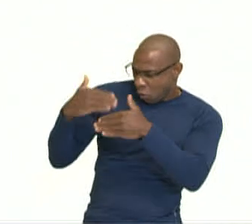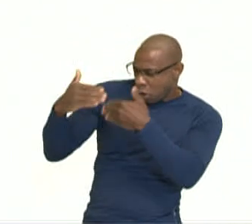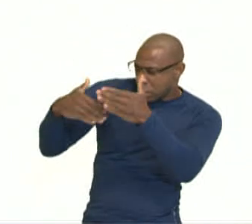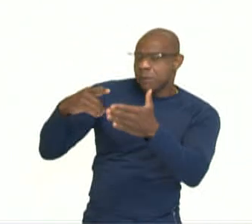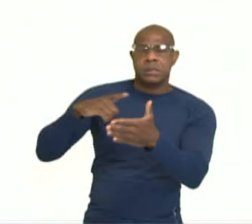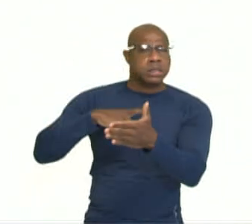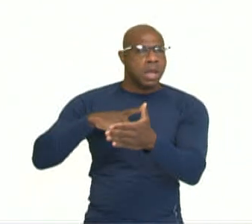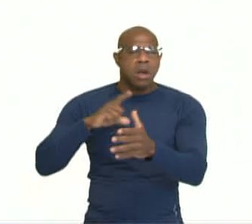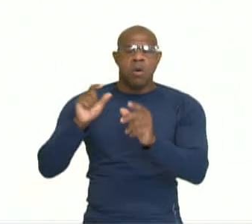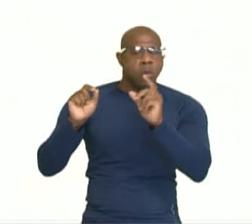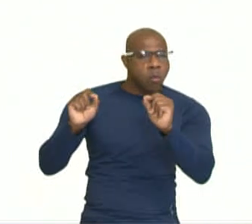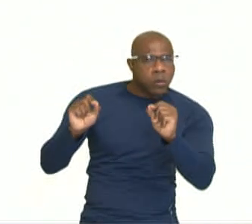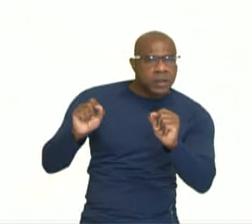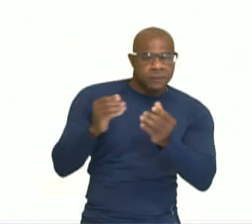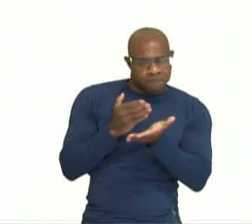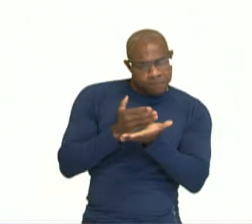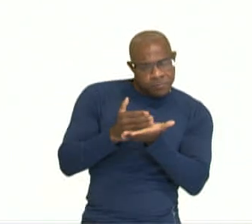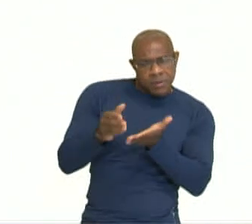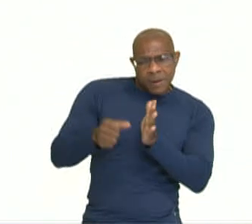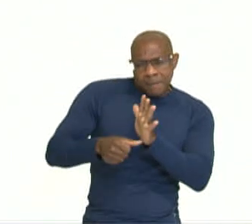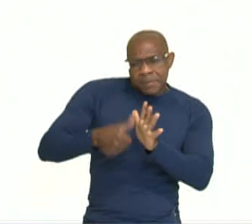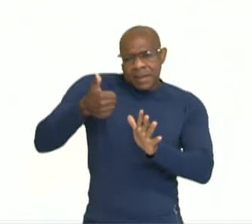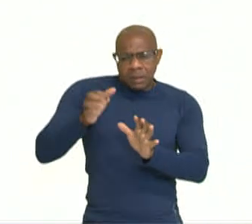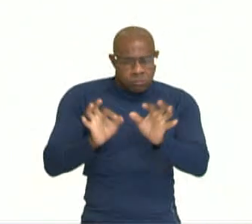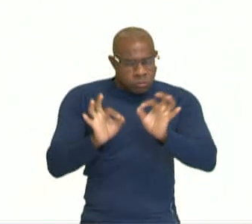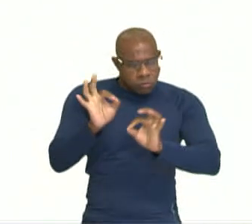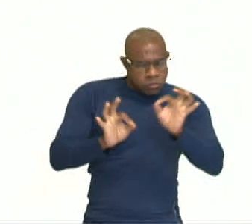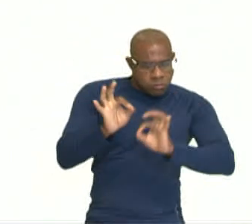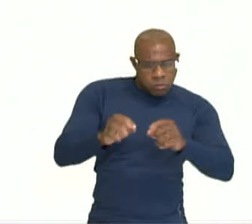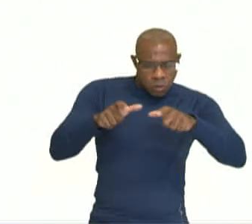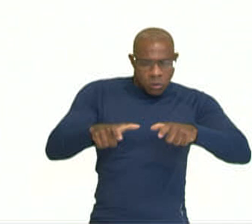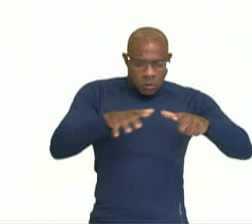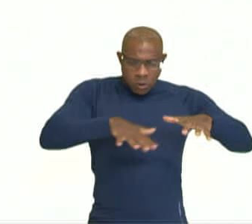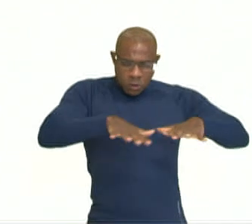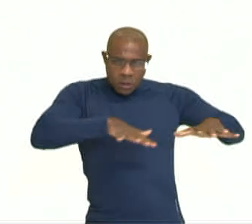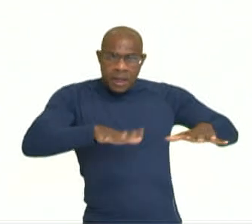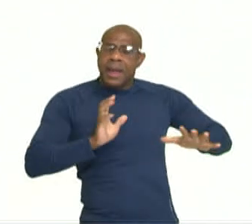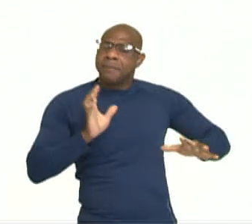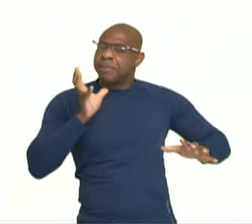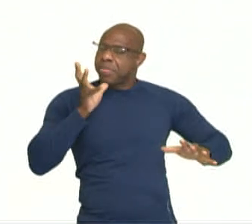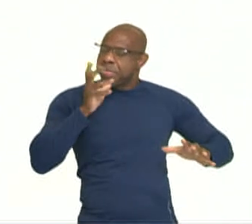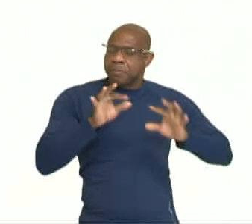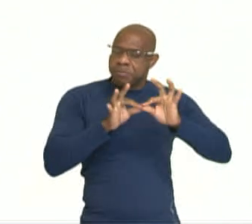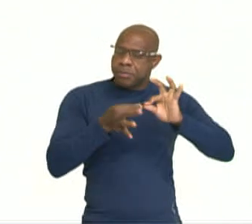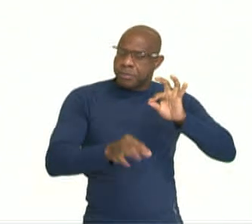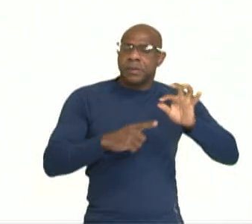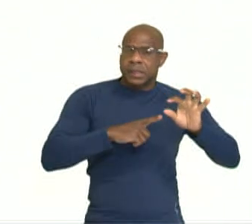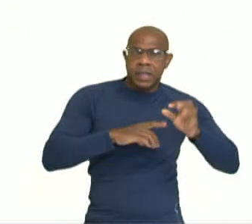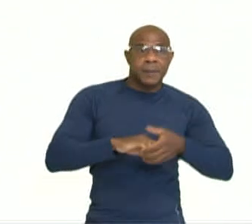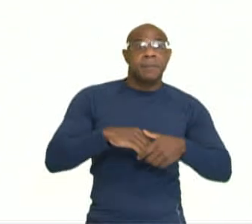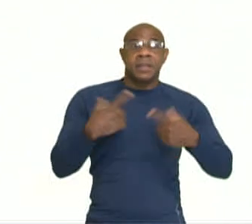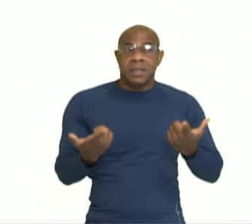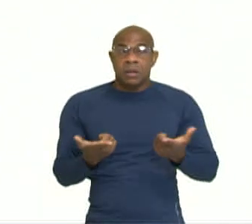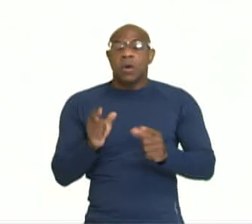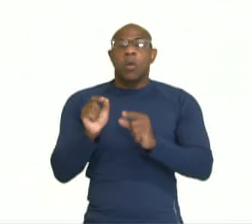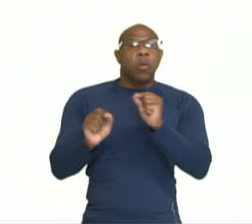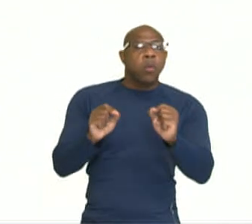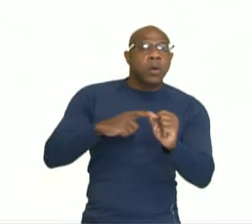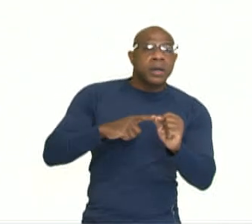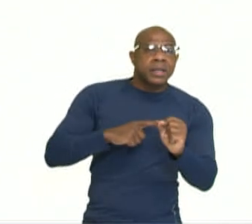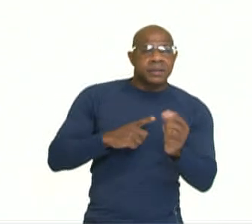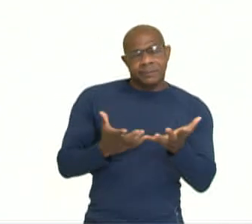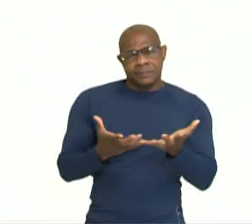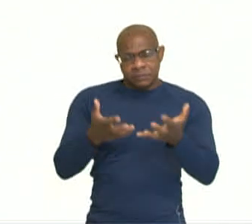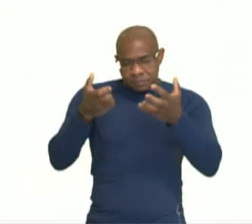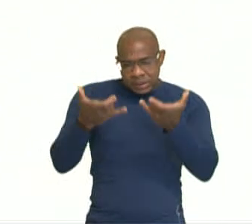deu a partir já das primeiras organizações territoriais é longa. Então nós falamos em